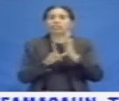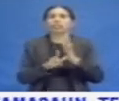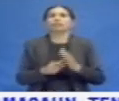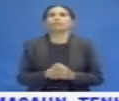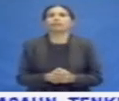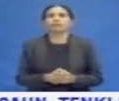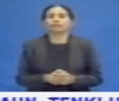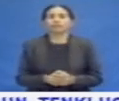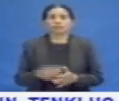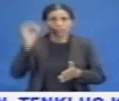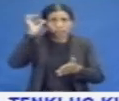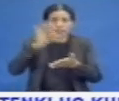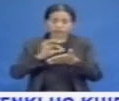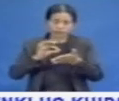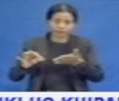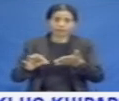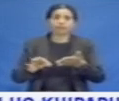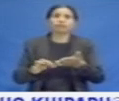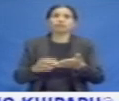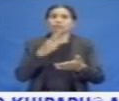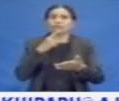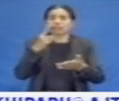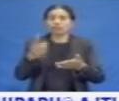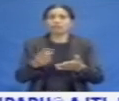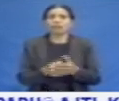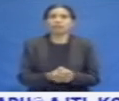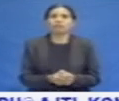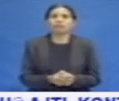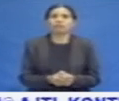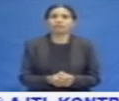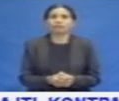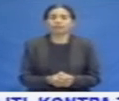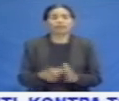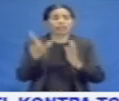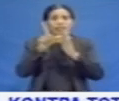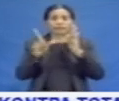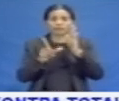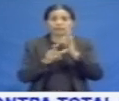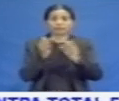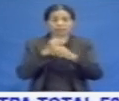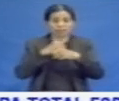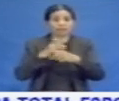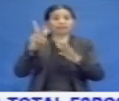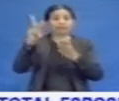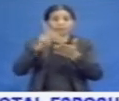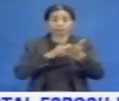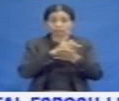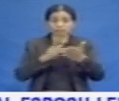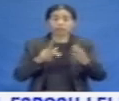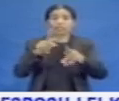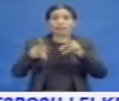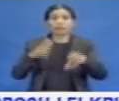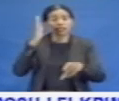kolonialian. Secretário-Geral AZL Alberico Junior sublinha, esboço lei criminalização de difamação,